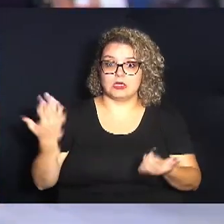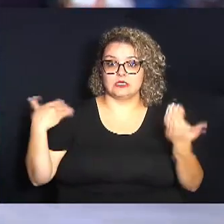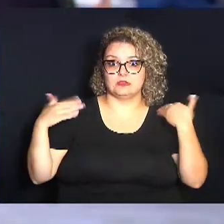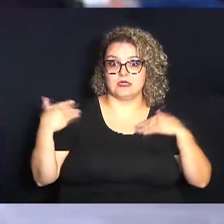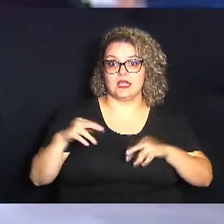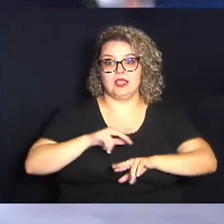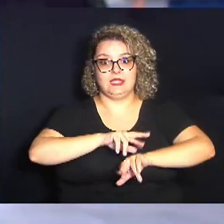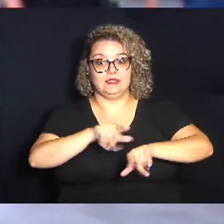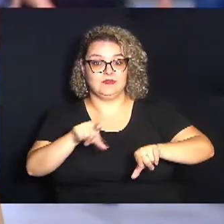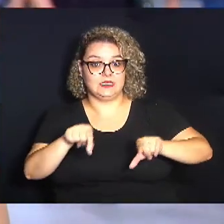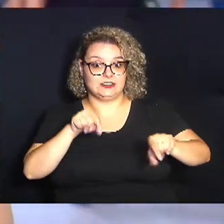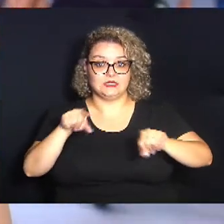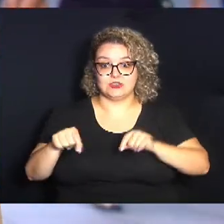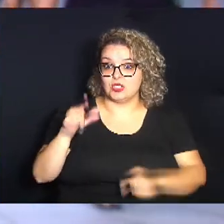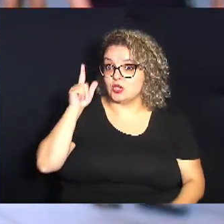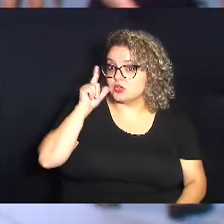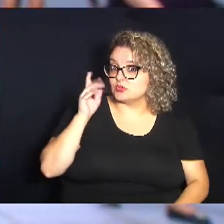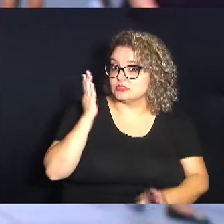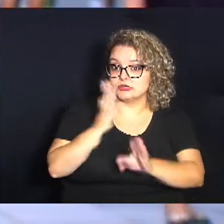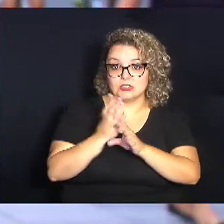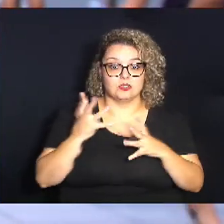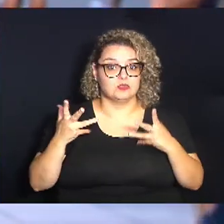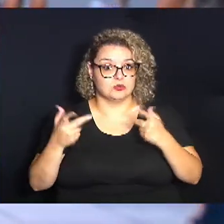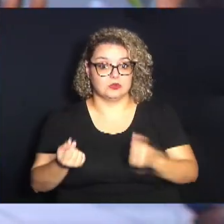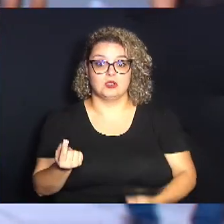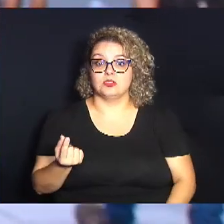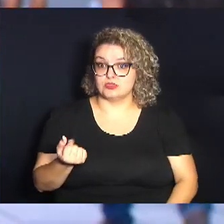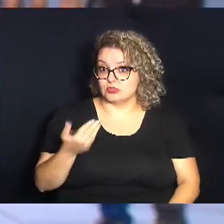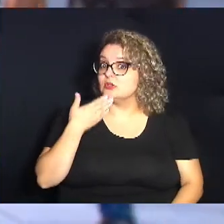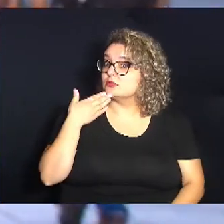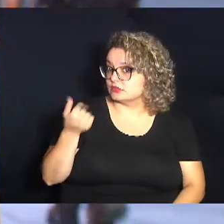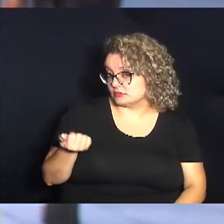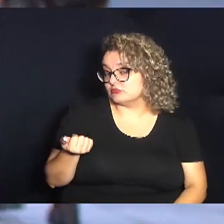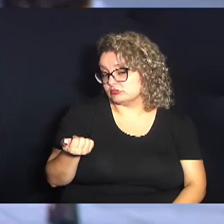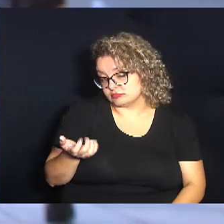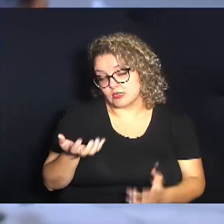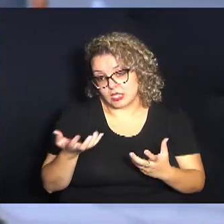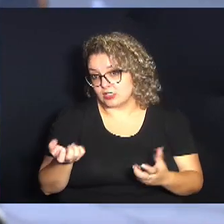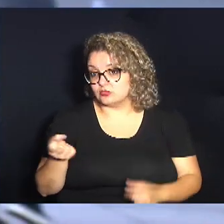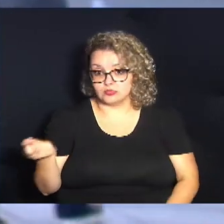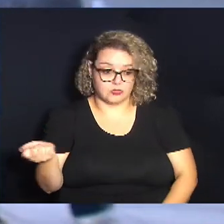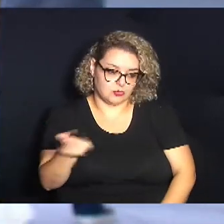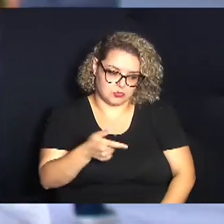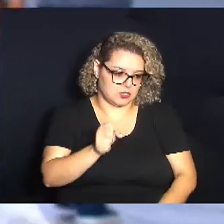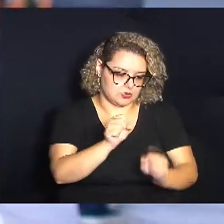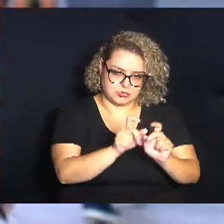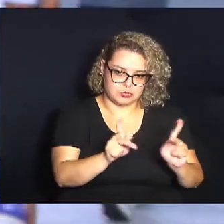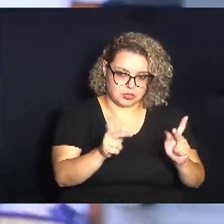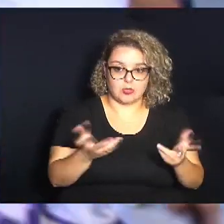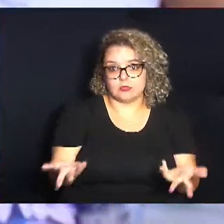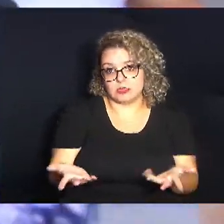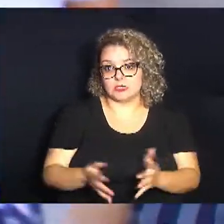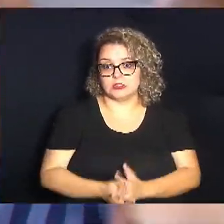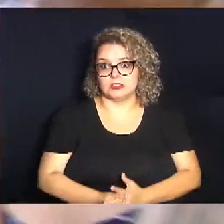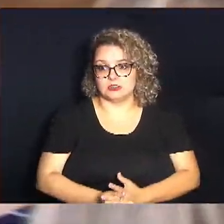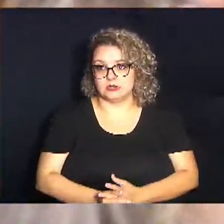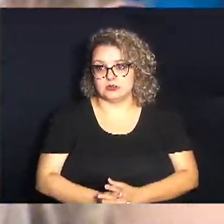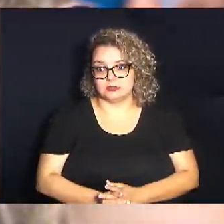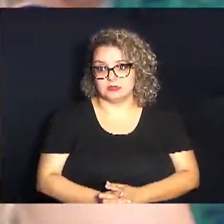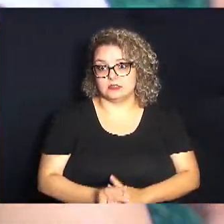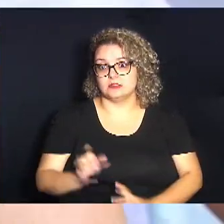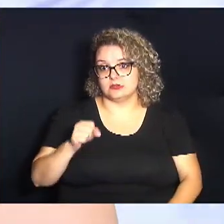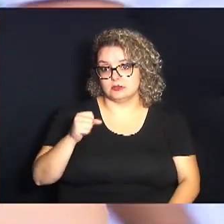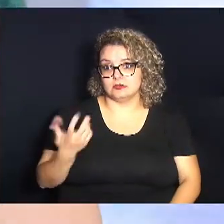muitas opções, a gente consegue achar de tudo, os preços são melhores, querendo ou não, do que num shopping, né? Sim, e